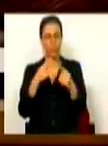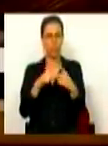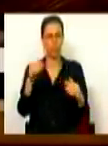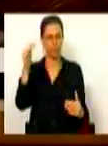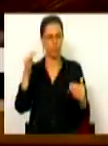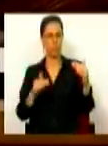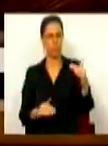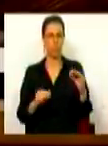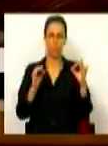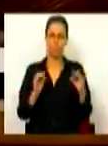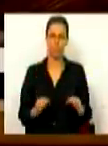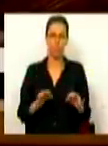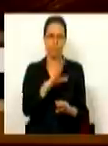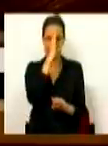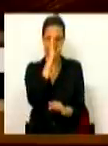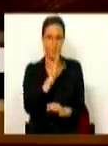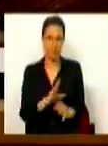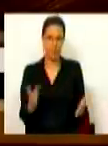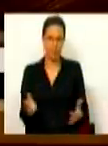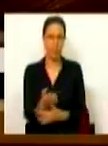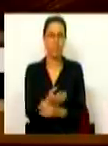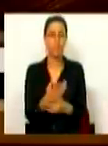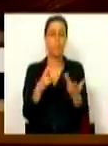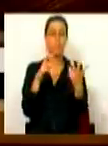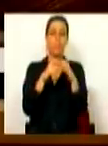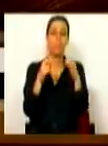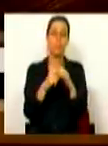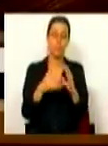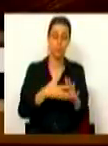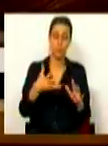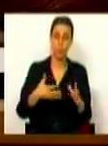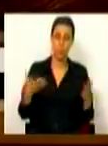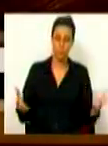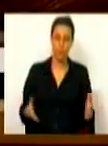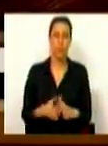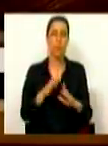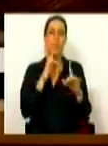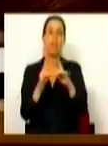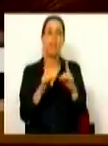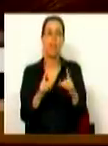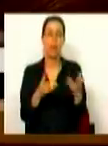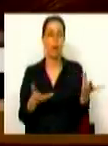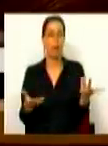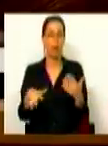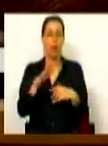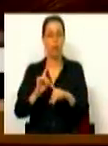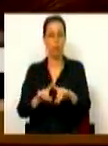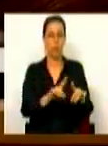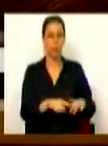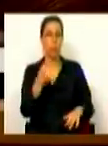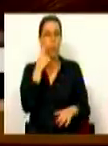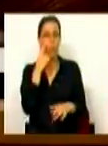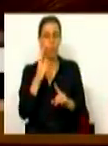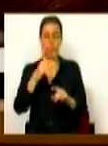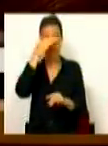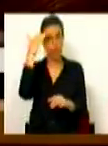desfasamento são amplamente conhecidas. Os problemas são complexos, o diálogo entre áreas distintas do conhecimento